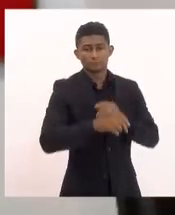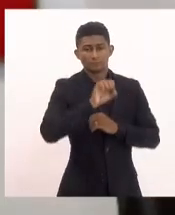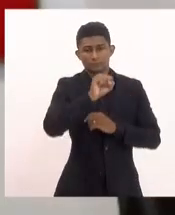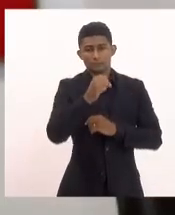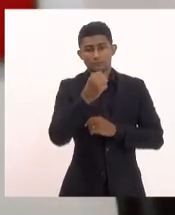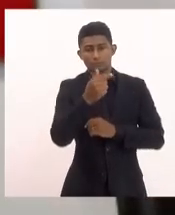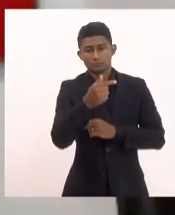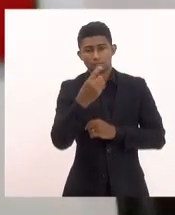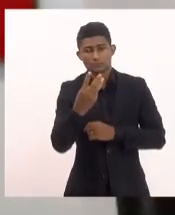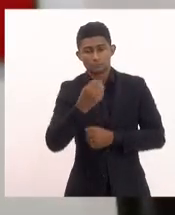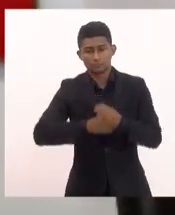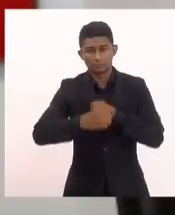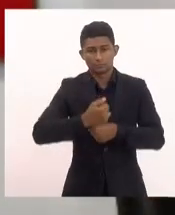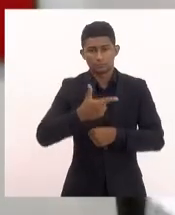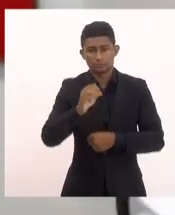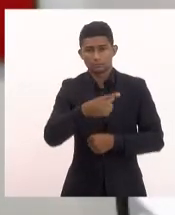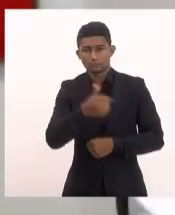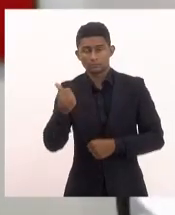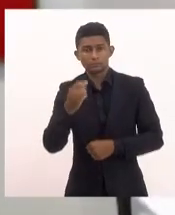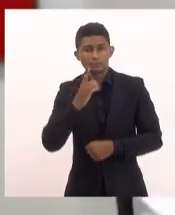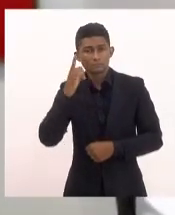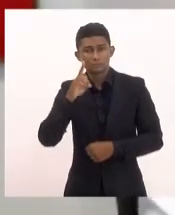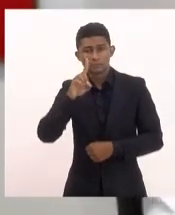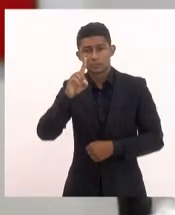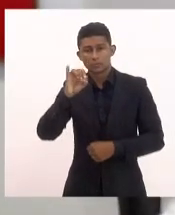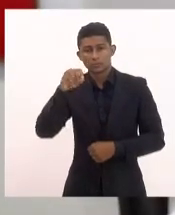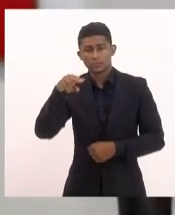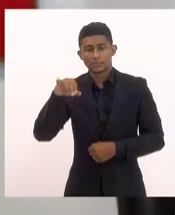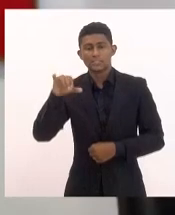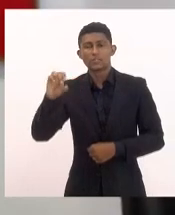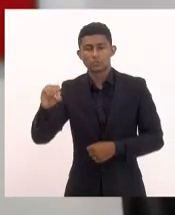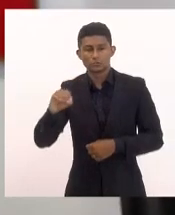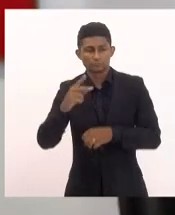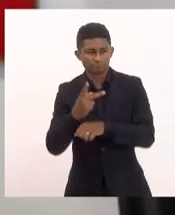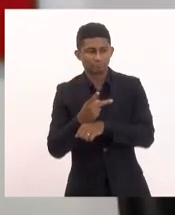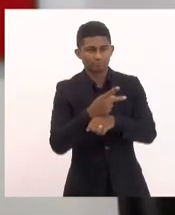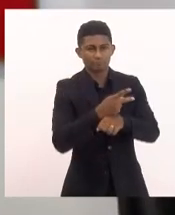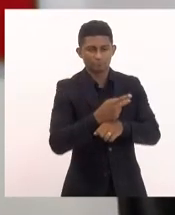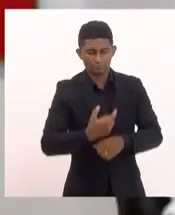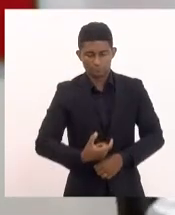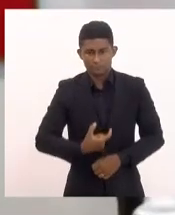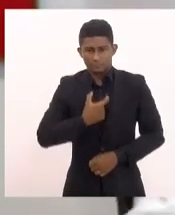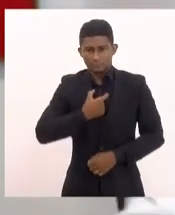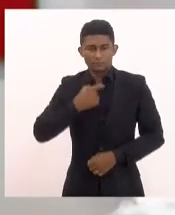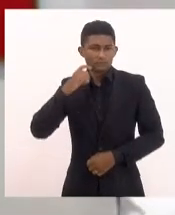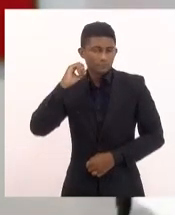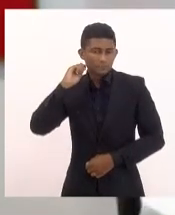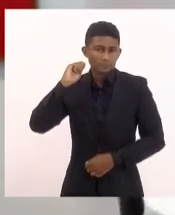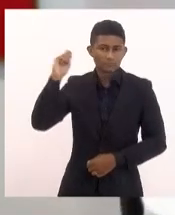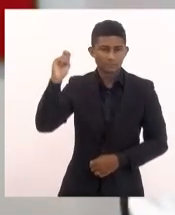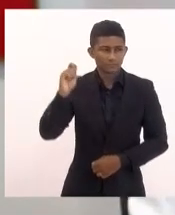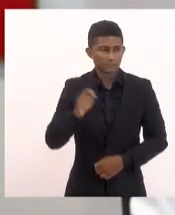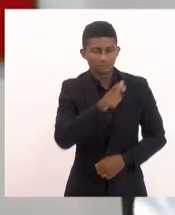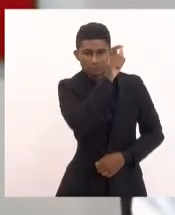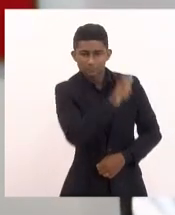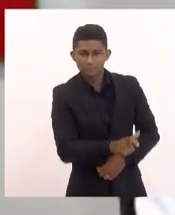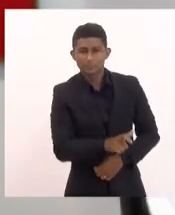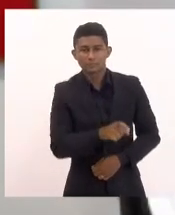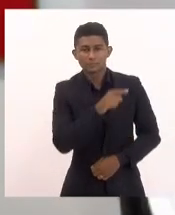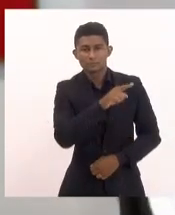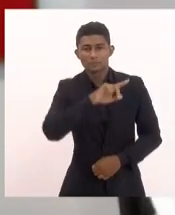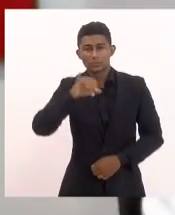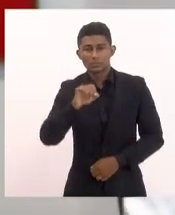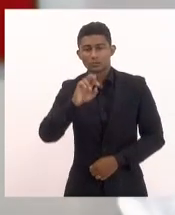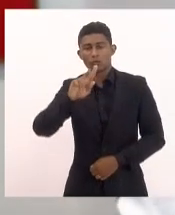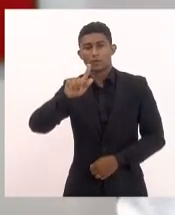873-2021, de autoria do deputado Dionísio Lins, concede medalha Tiradentes, respectivo diploma ao excelentíssimo senhor Jorge Henrique Correia